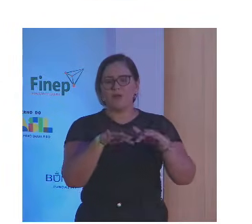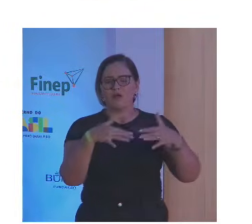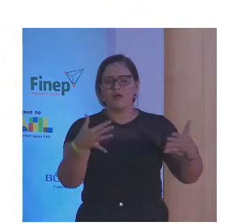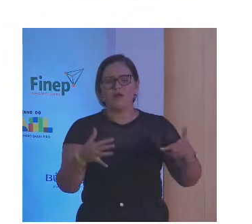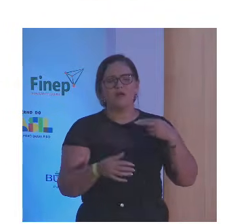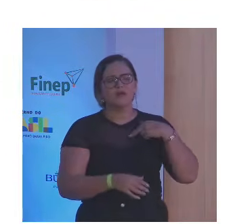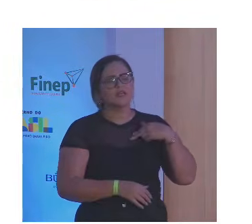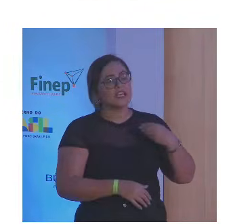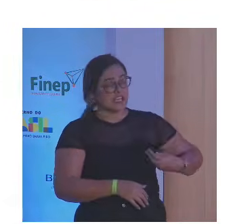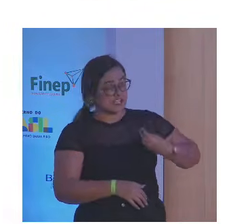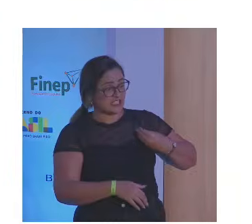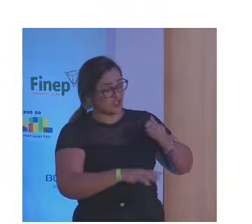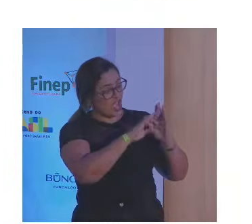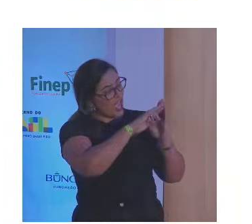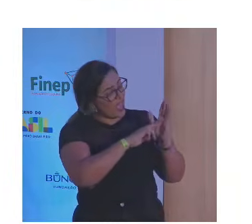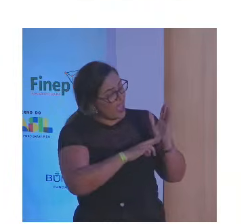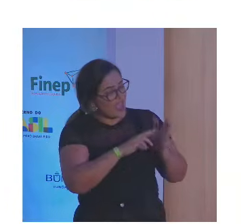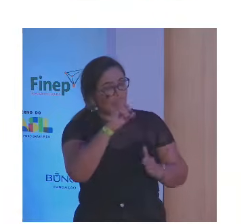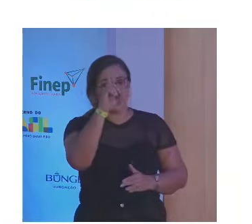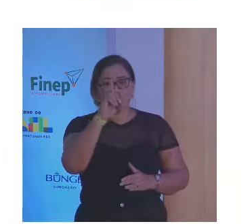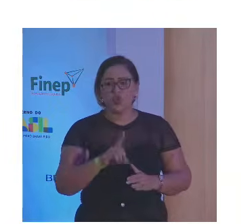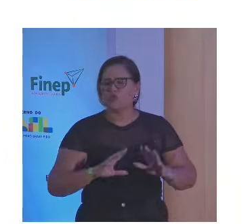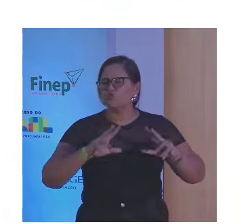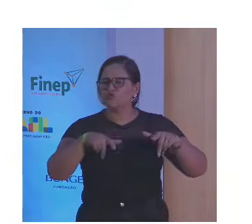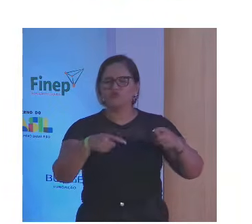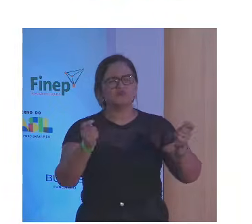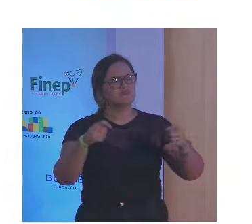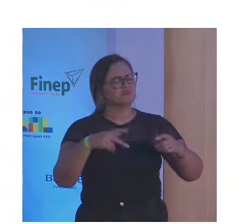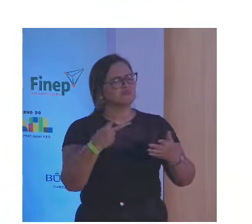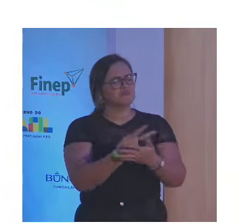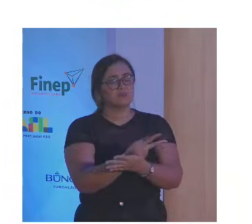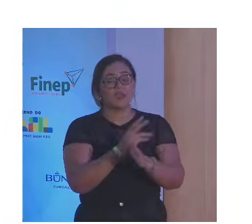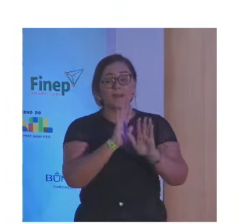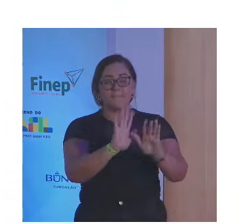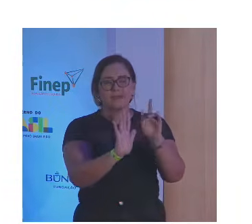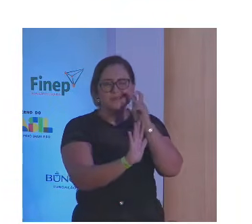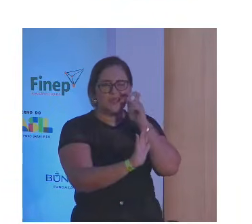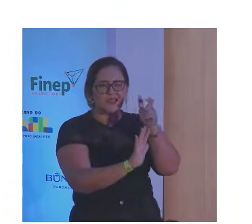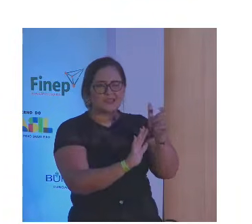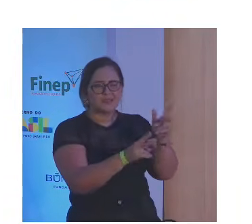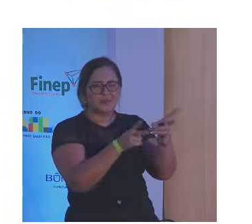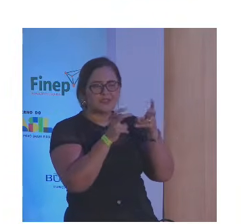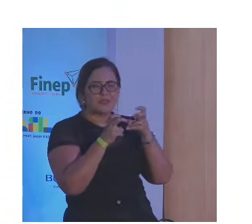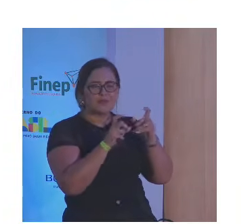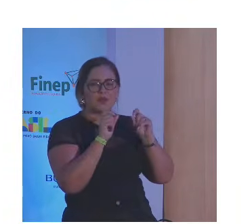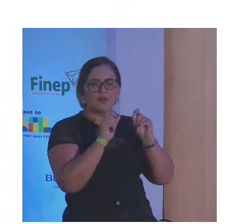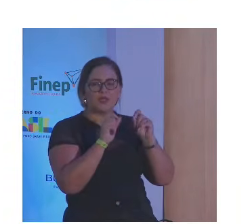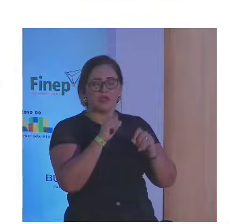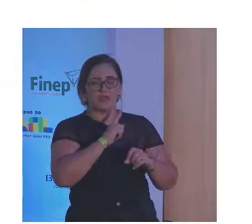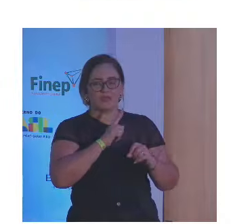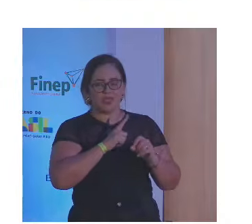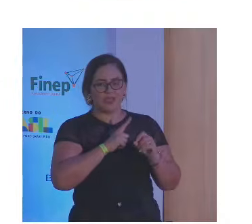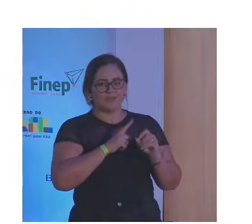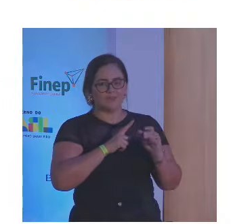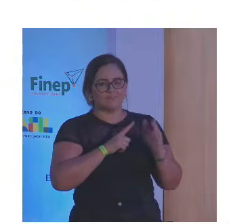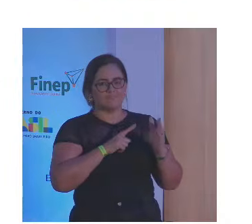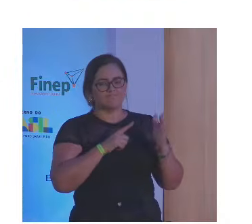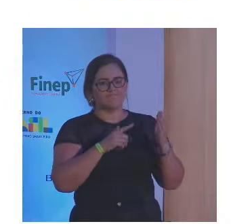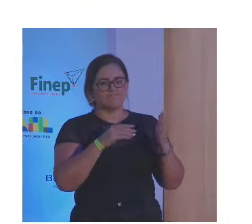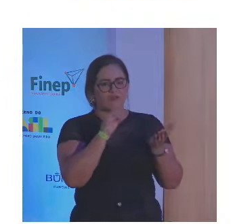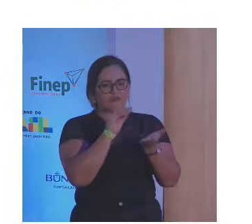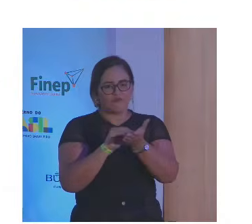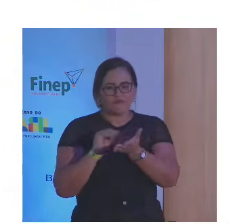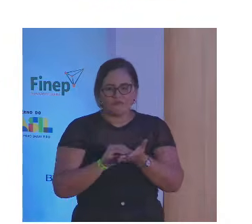haviam regras, eles eram donos de tudo, eles podiam fazer o que acontecesse. Mas é interessante notar que há um buraco,